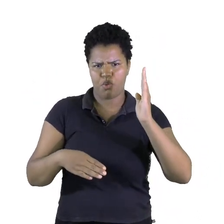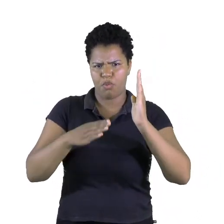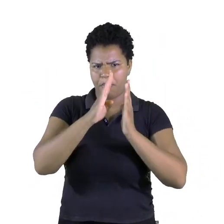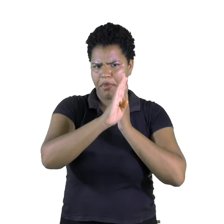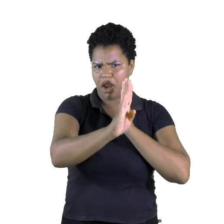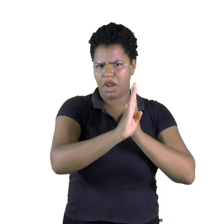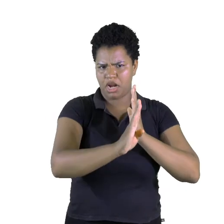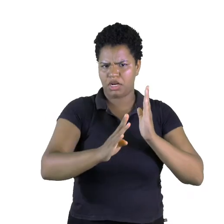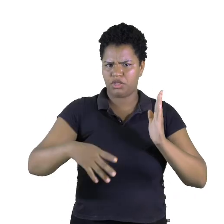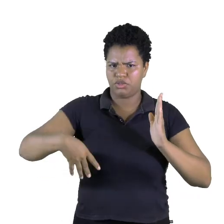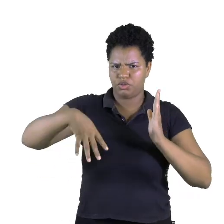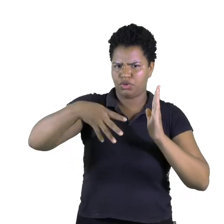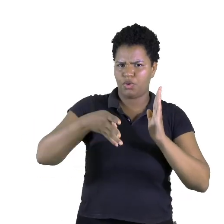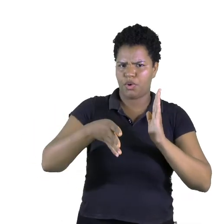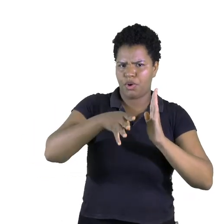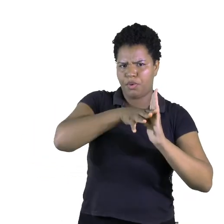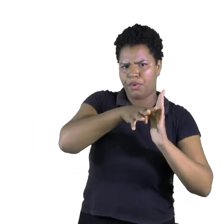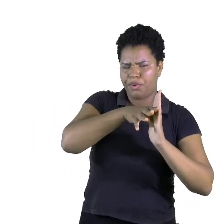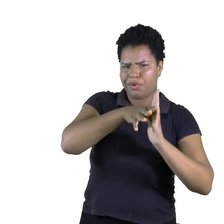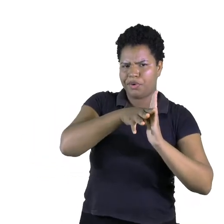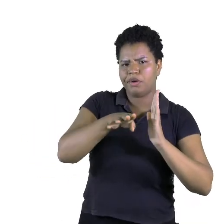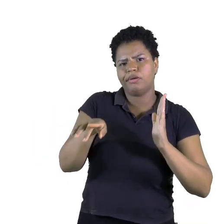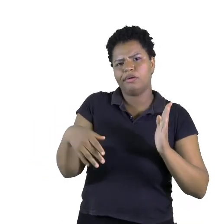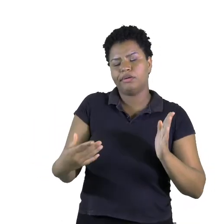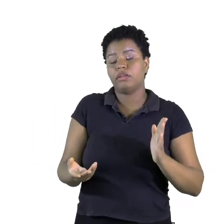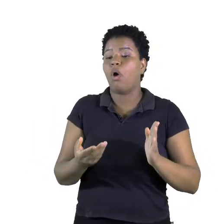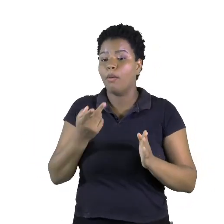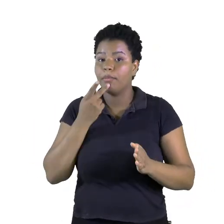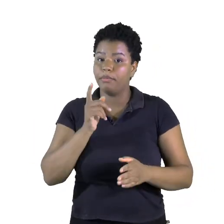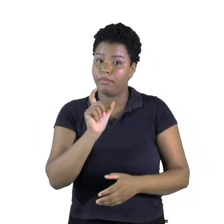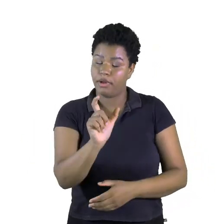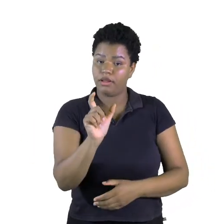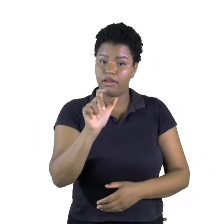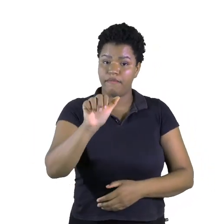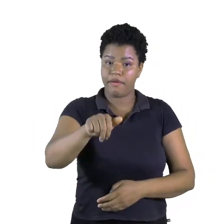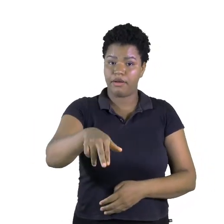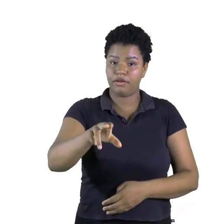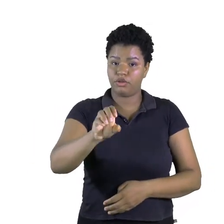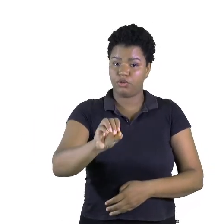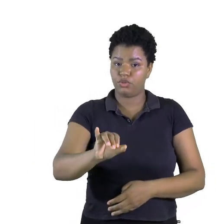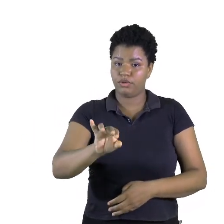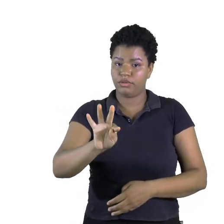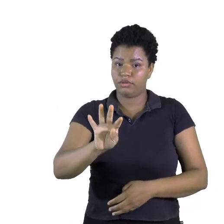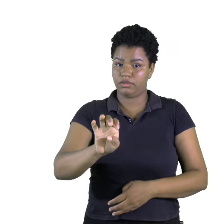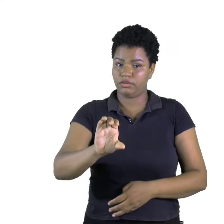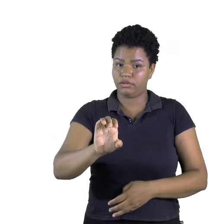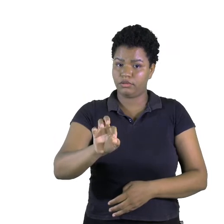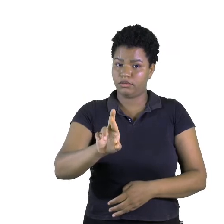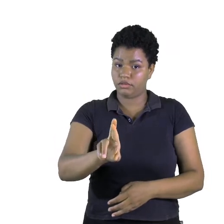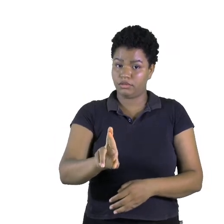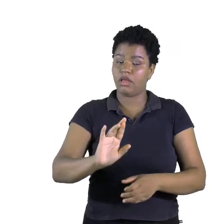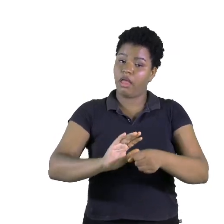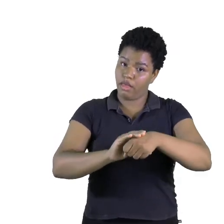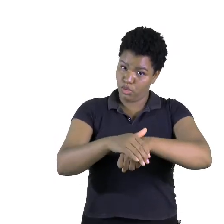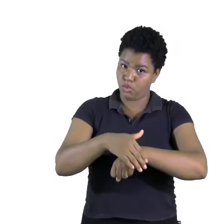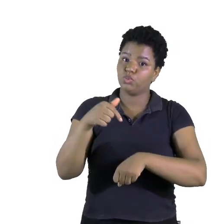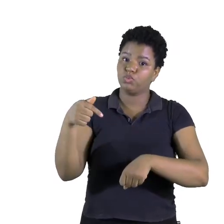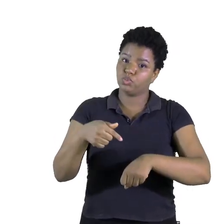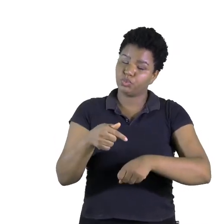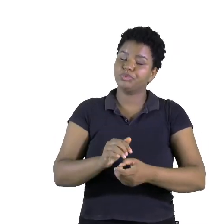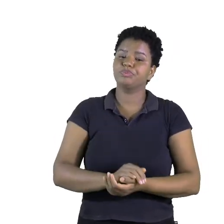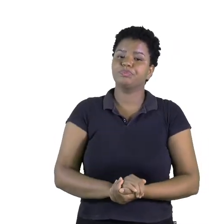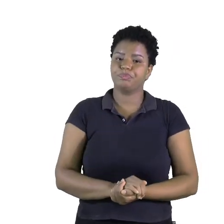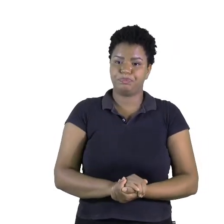que não. A palavra anoitecer, que estava dizendo que já estava à noite. Olha a outra